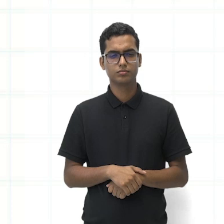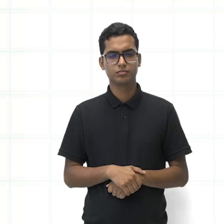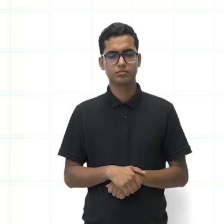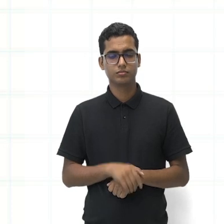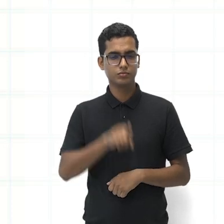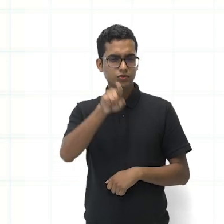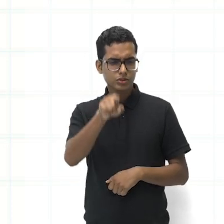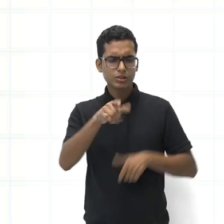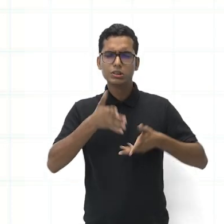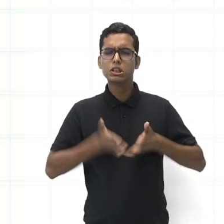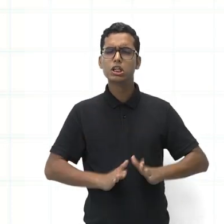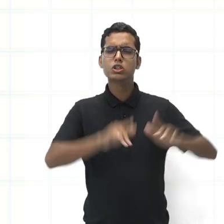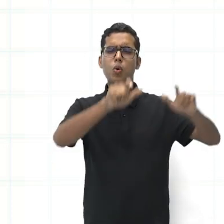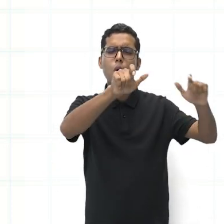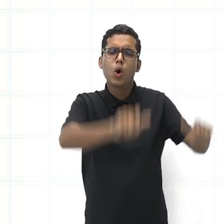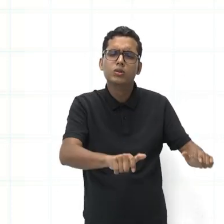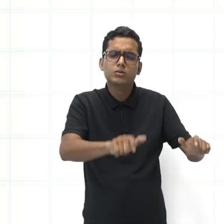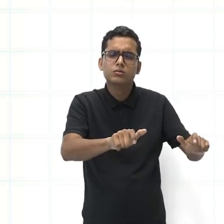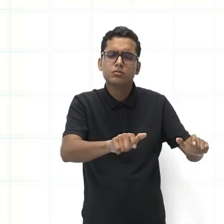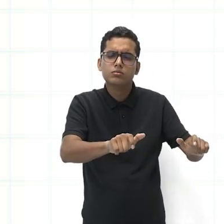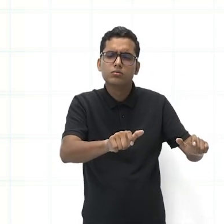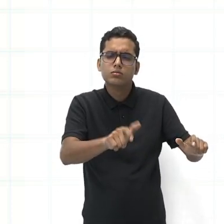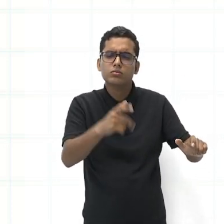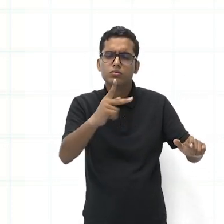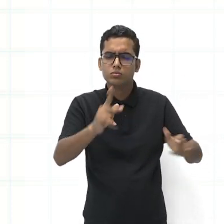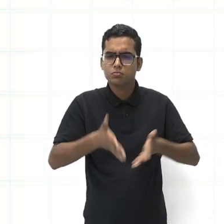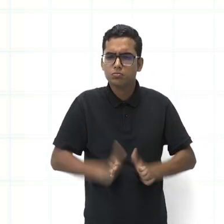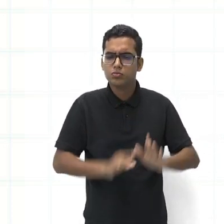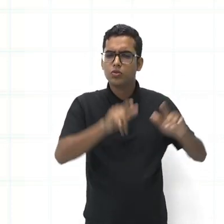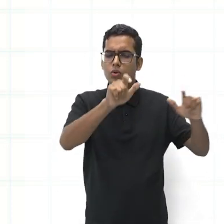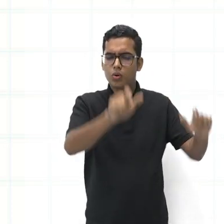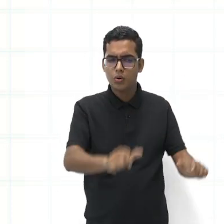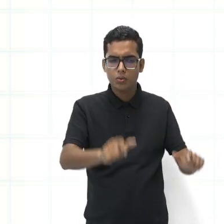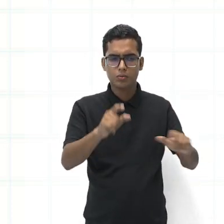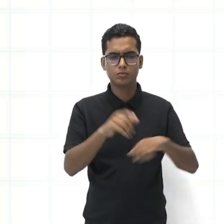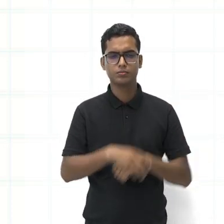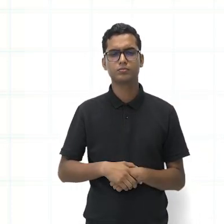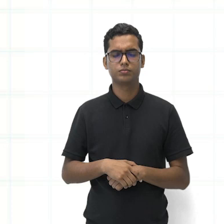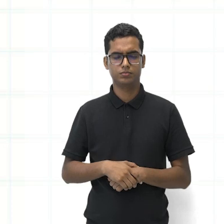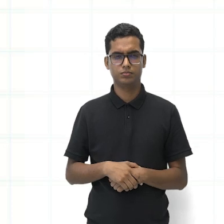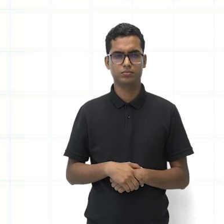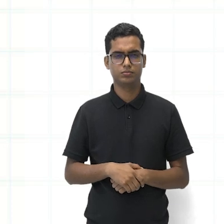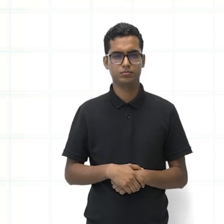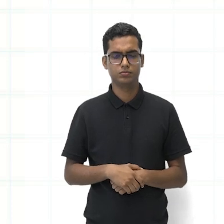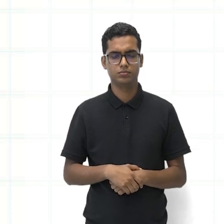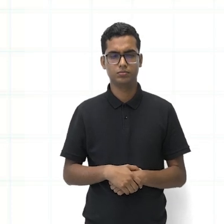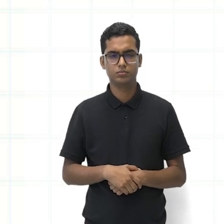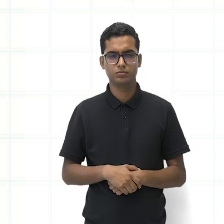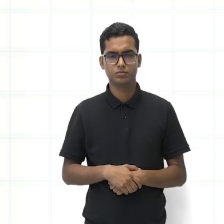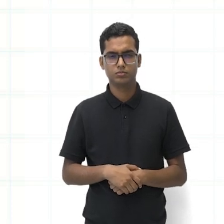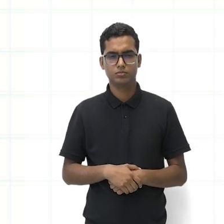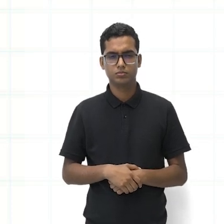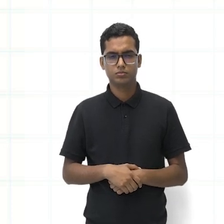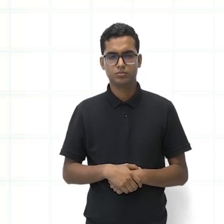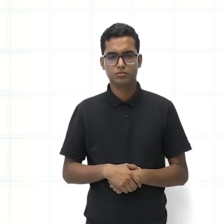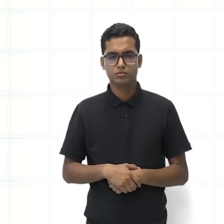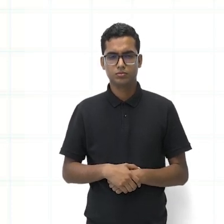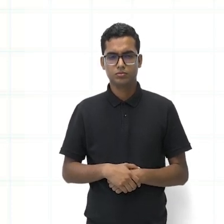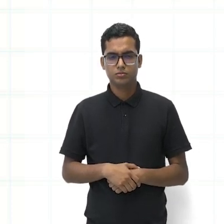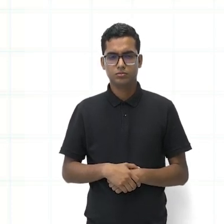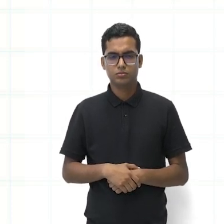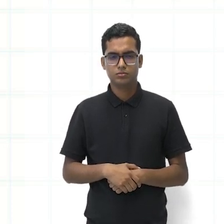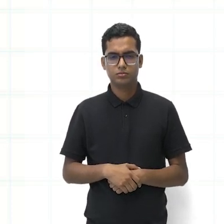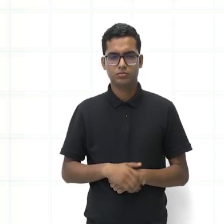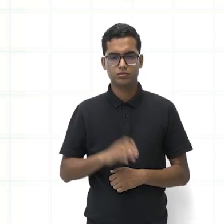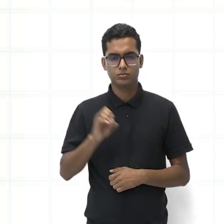onde você é? A palavrinha, né? A WH question, where significa onde, né? Ou de onde nesse caso